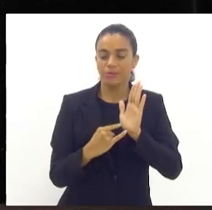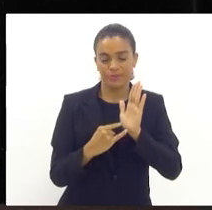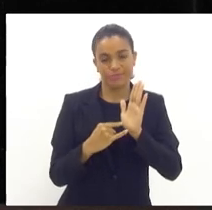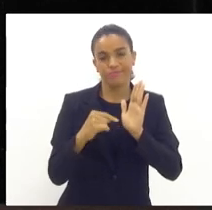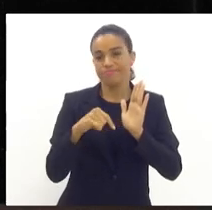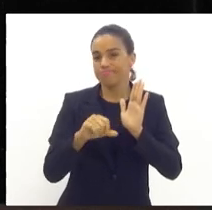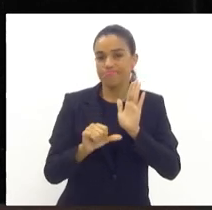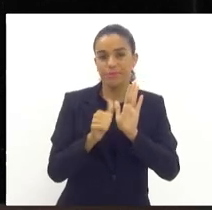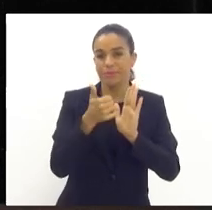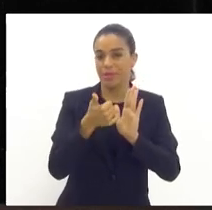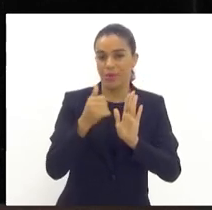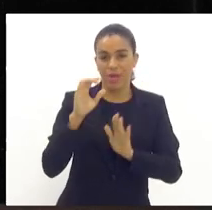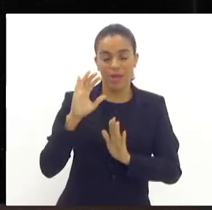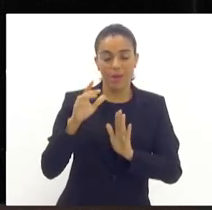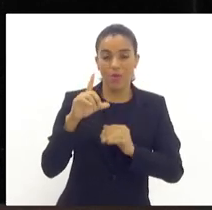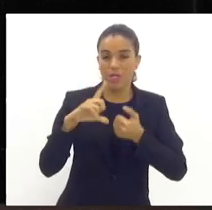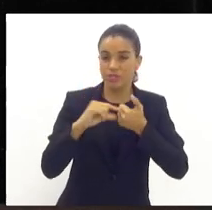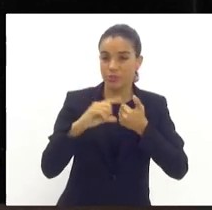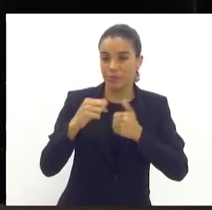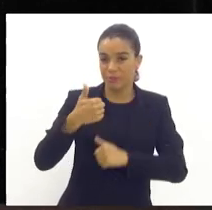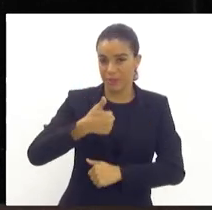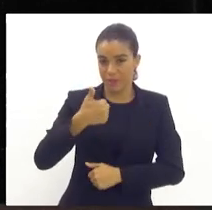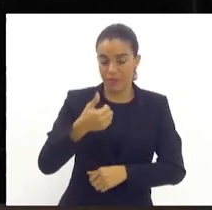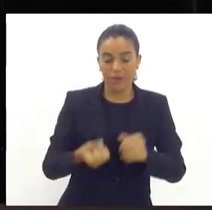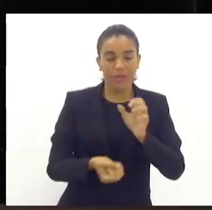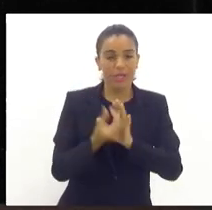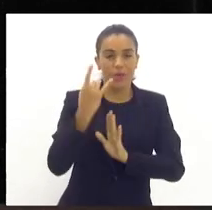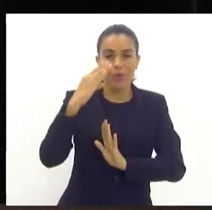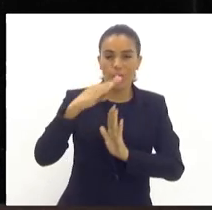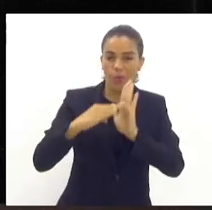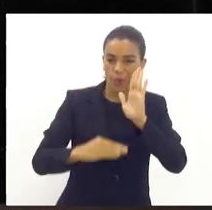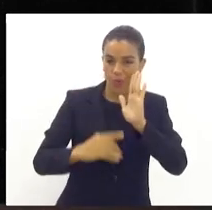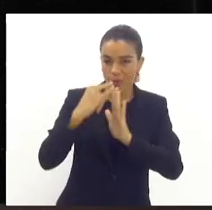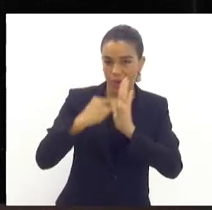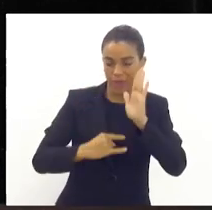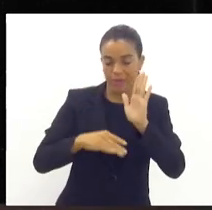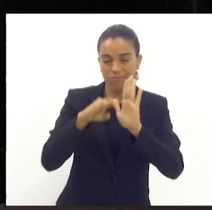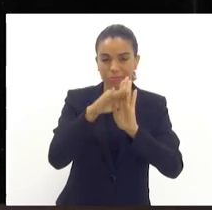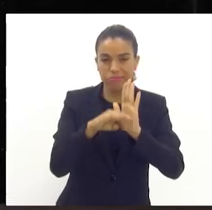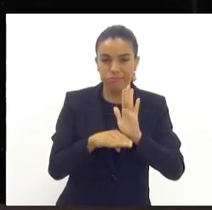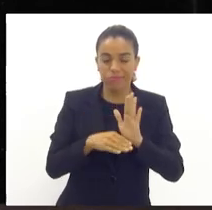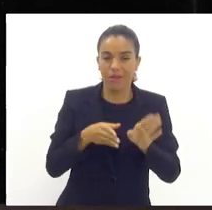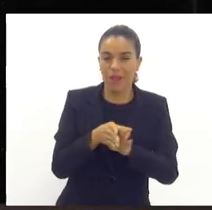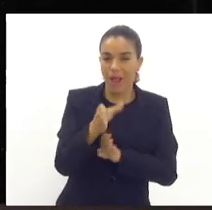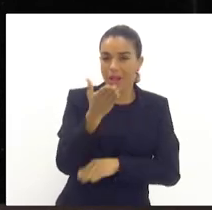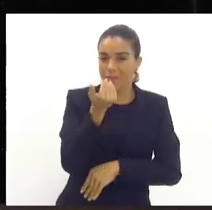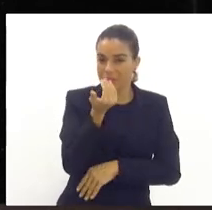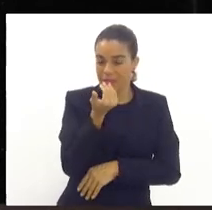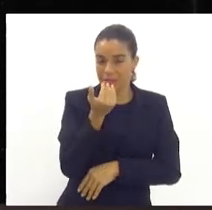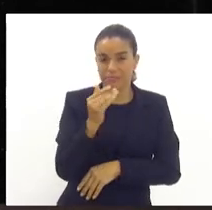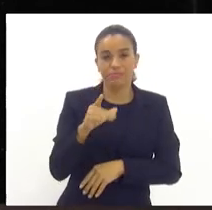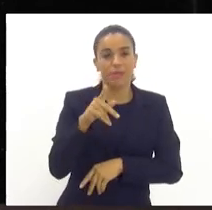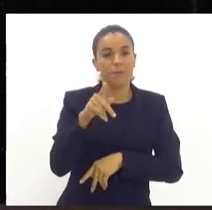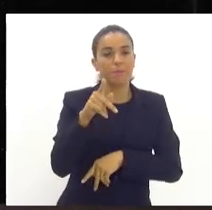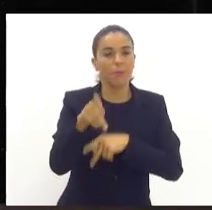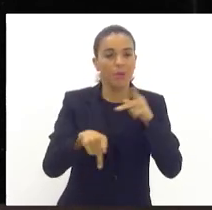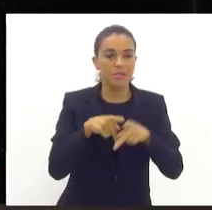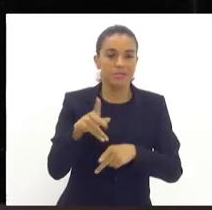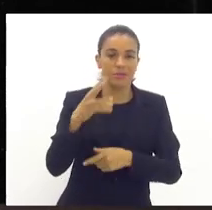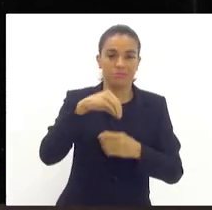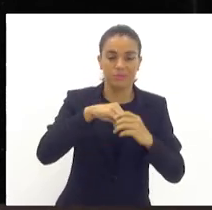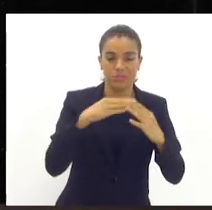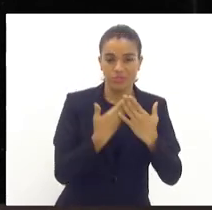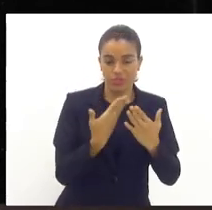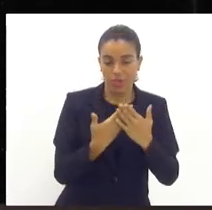resolve, primeiro, artigo 1º, fica criado o programa de guia alimentar. Artigo 2. O programa de guia alimentar para a população brasileira nas escolas terá